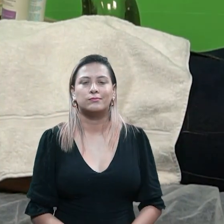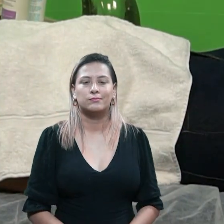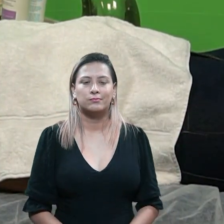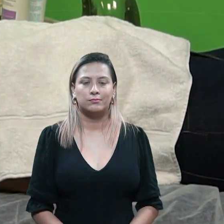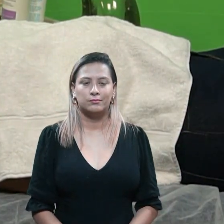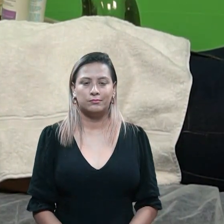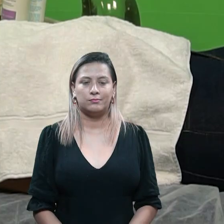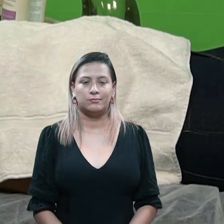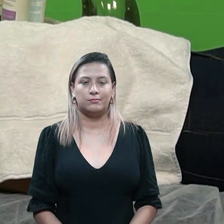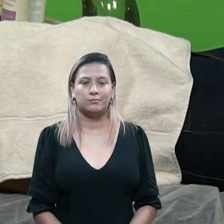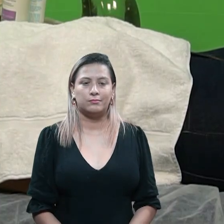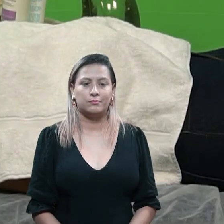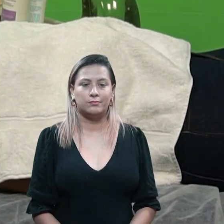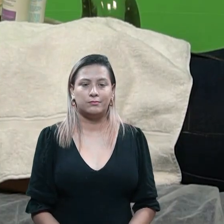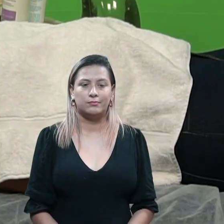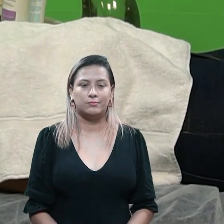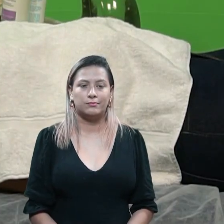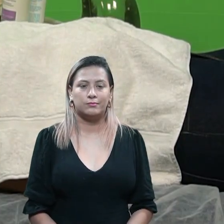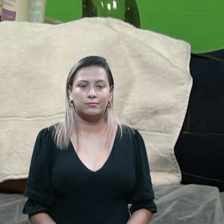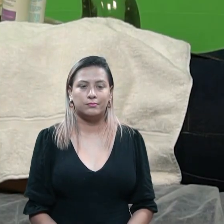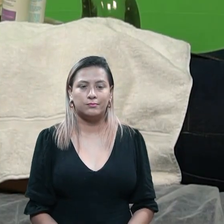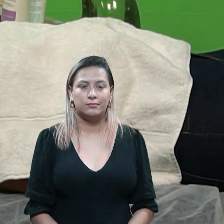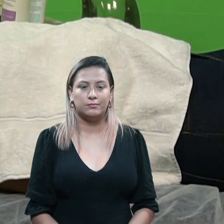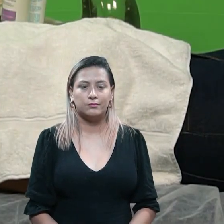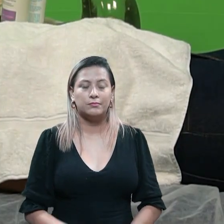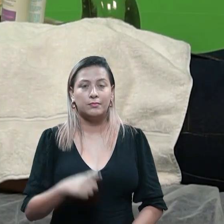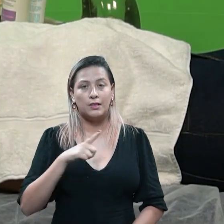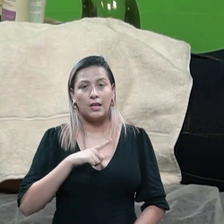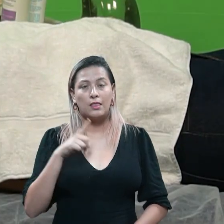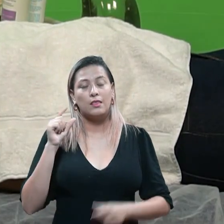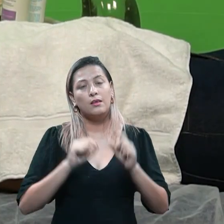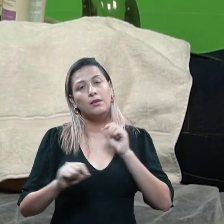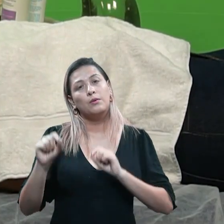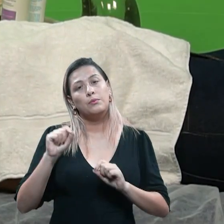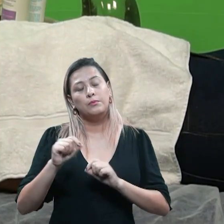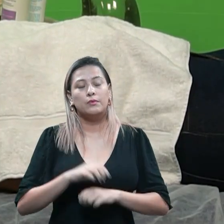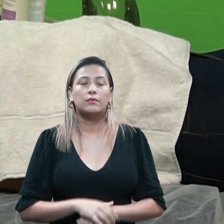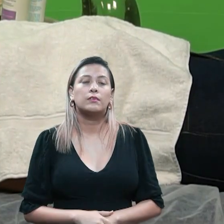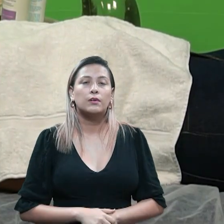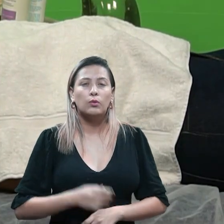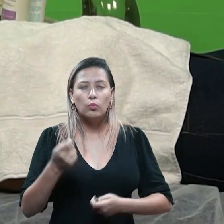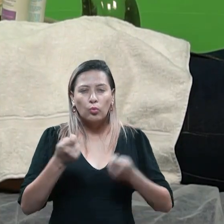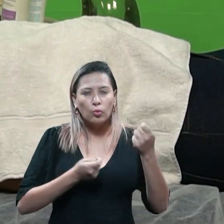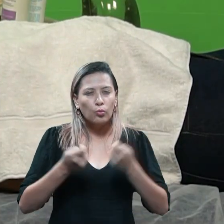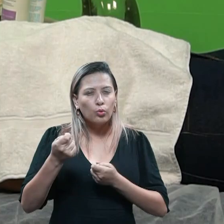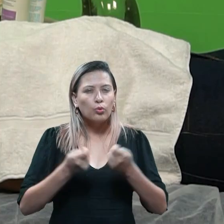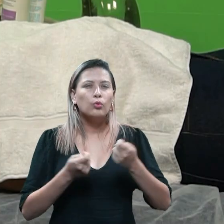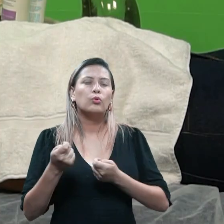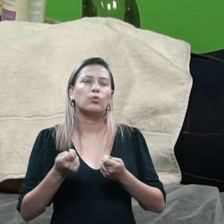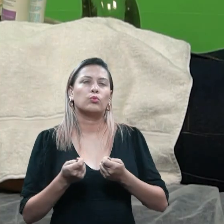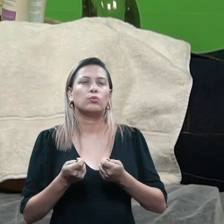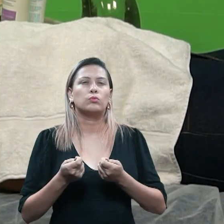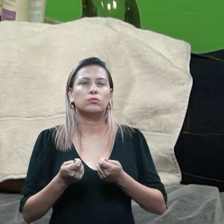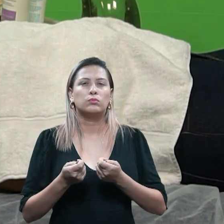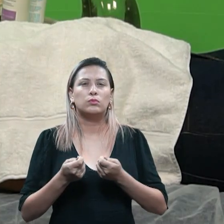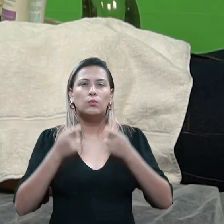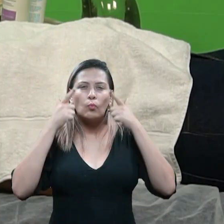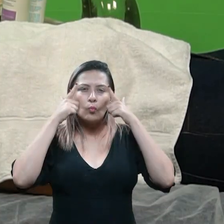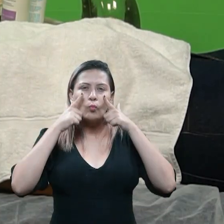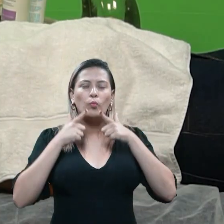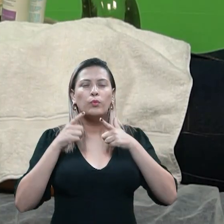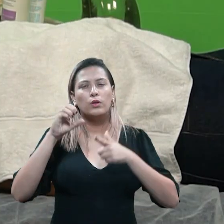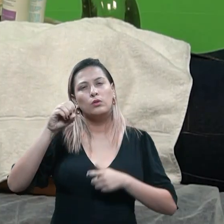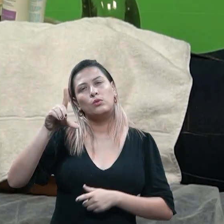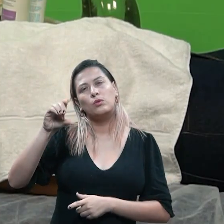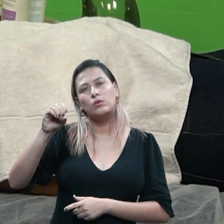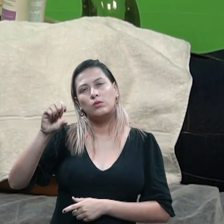vou querer que ele tenha um efeito de controle da oleosidade, certo? Então, da